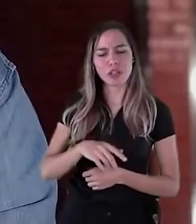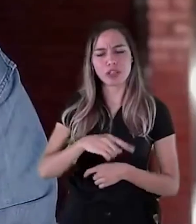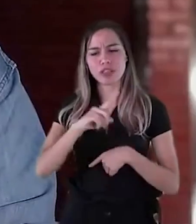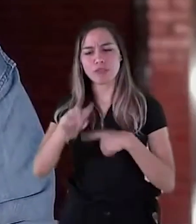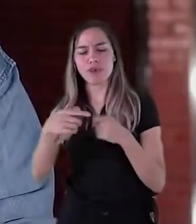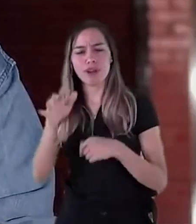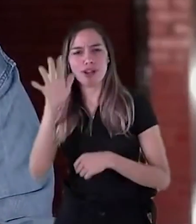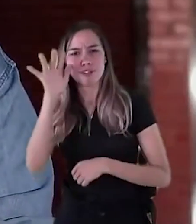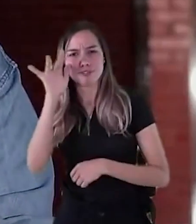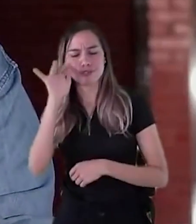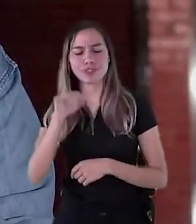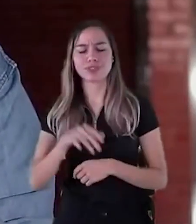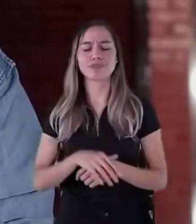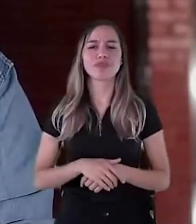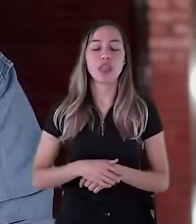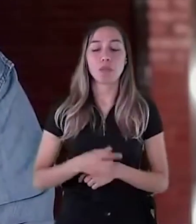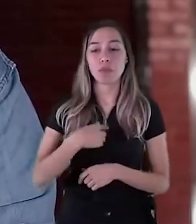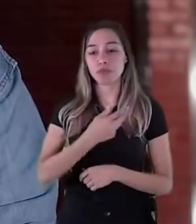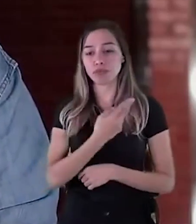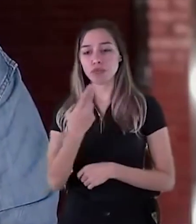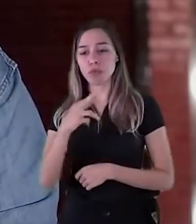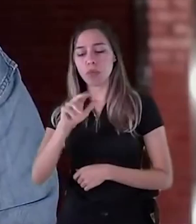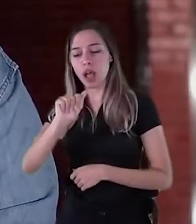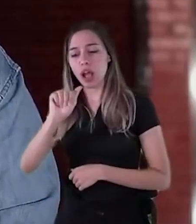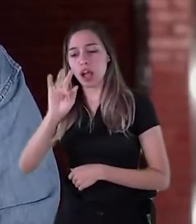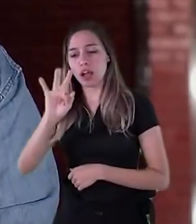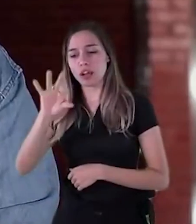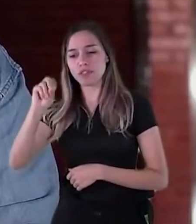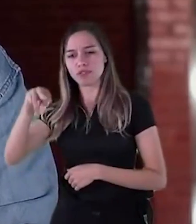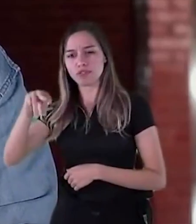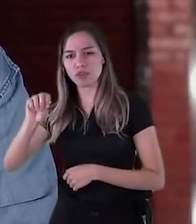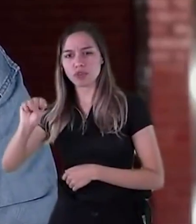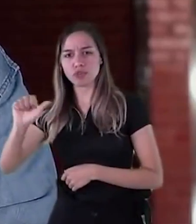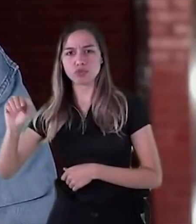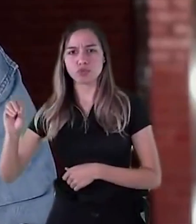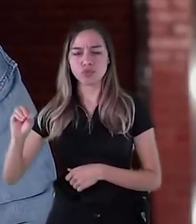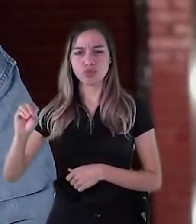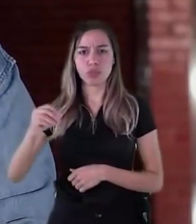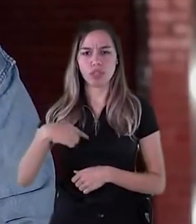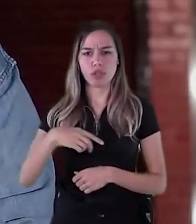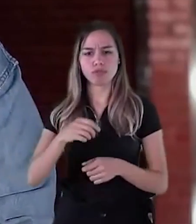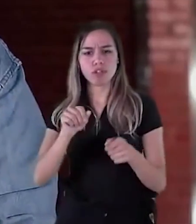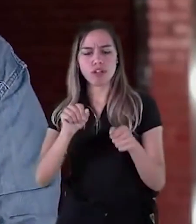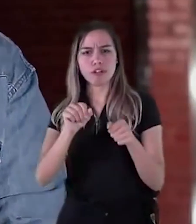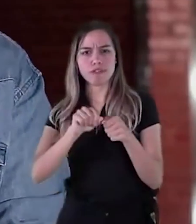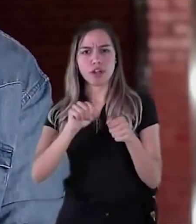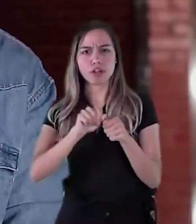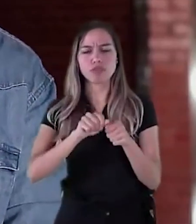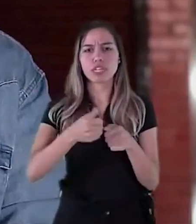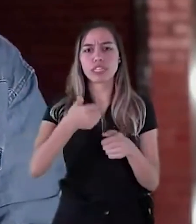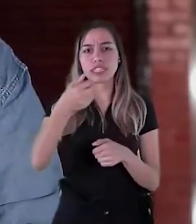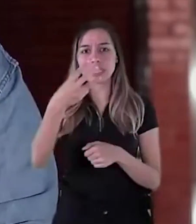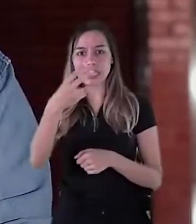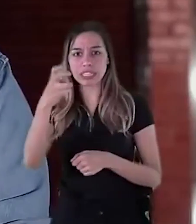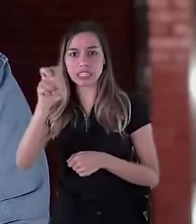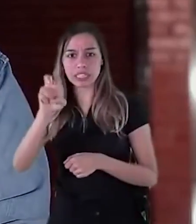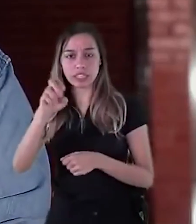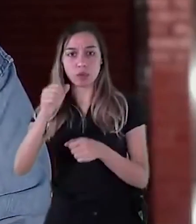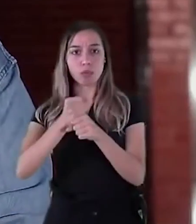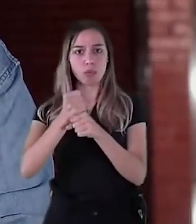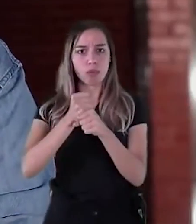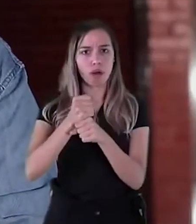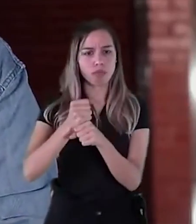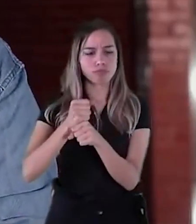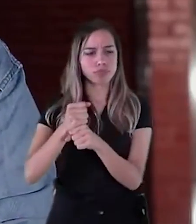do Teatro da Fundação Cultural Carlos Drummond de Andrade. 35 anos. Hoje eu tenho a alegria